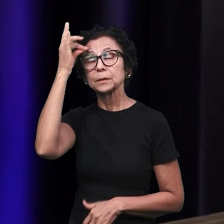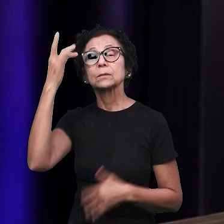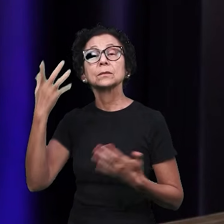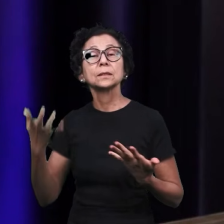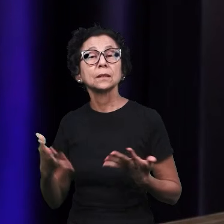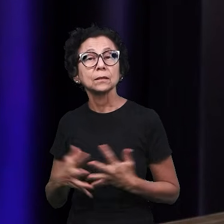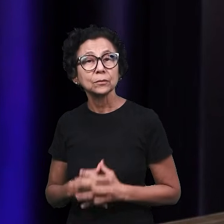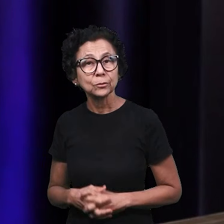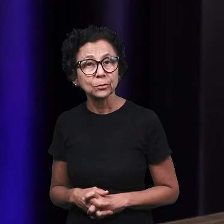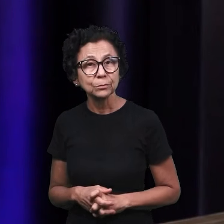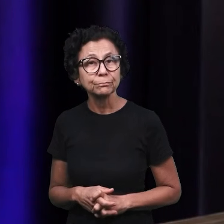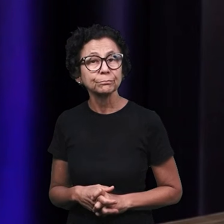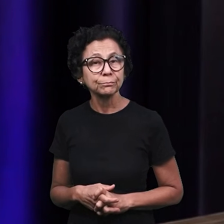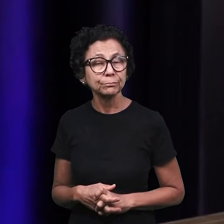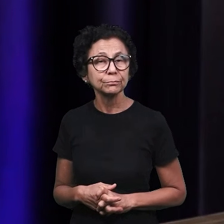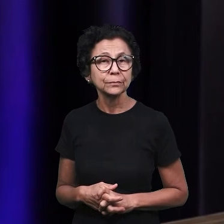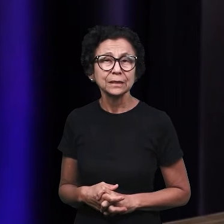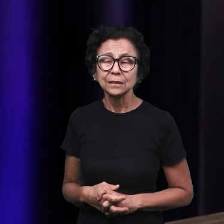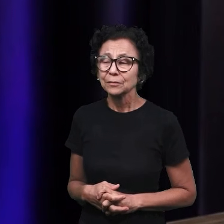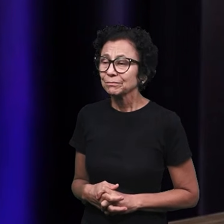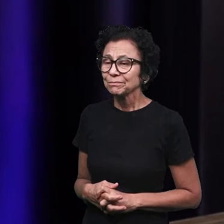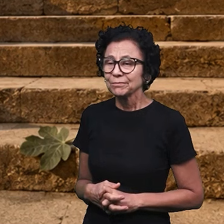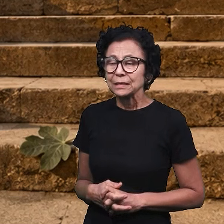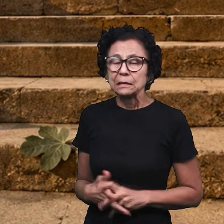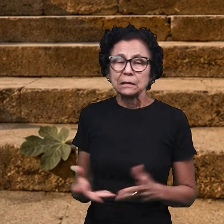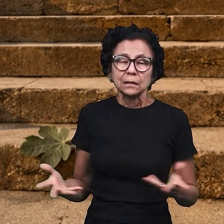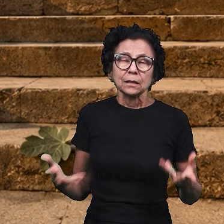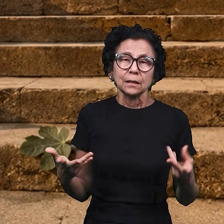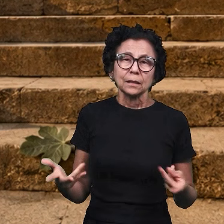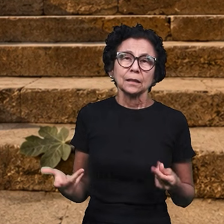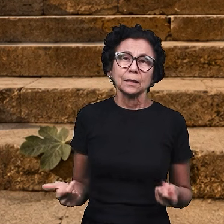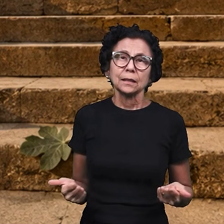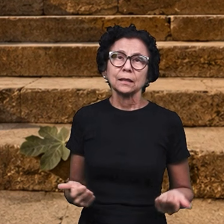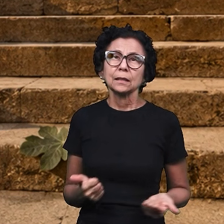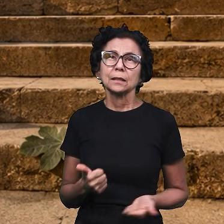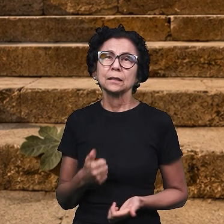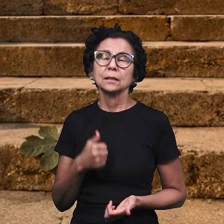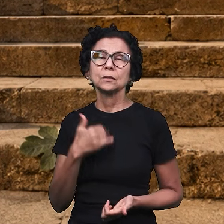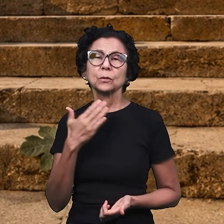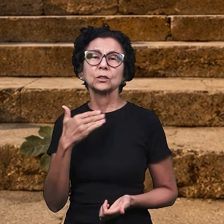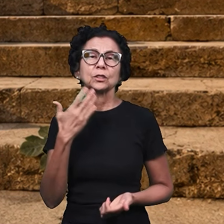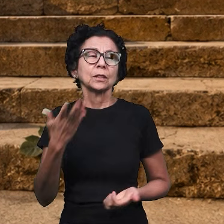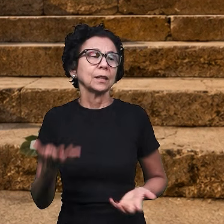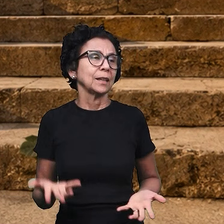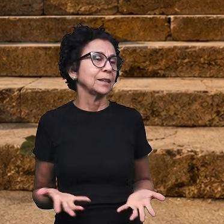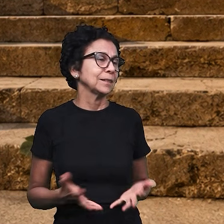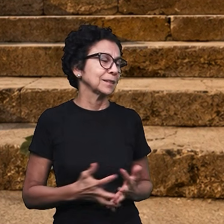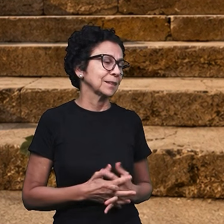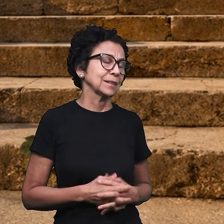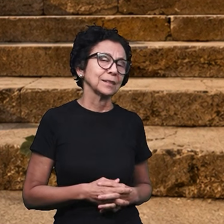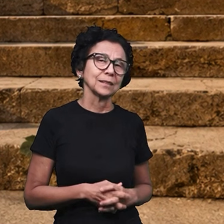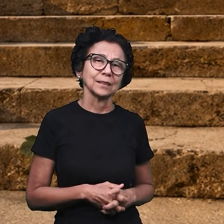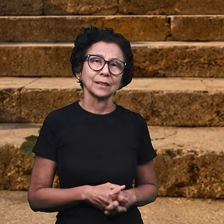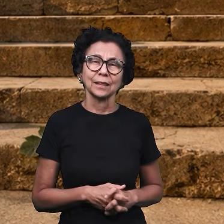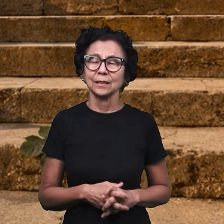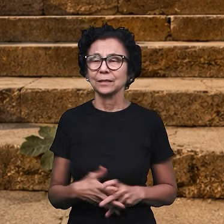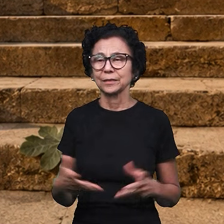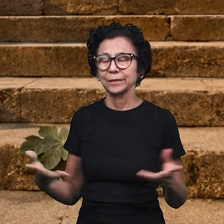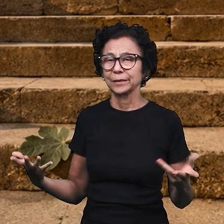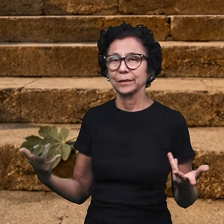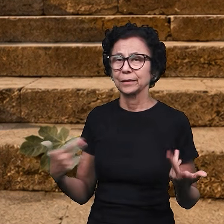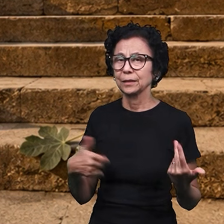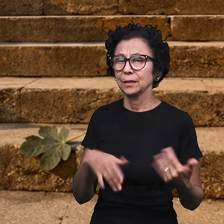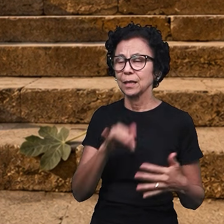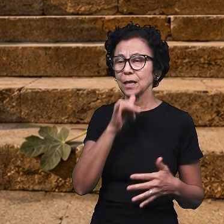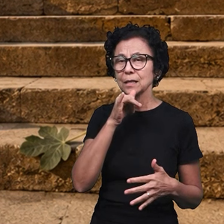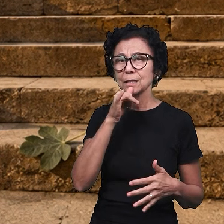vida. O resultado da presença dele na vida do homem. O resultado. Não adianta ter toda uma aparência frondosa como havia